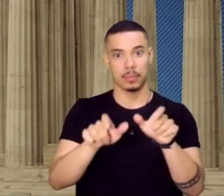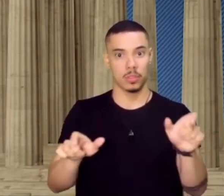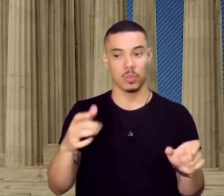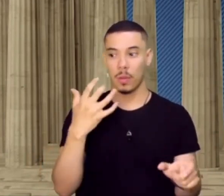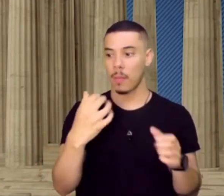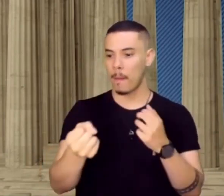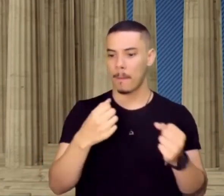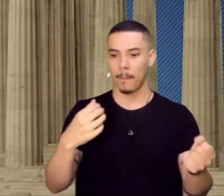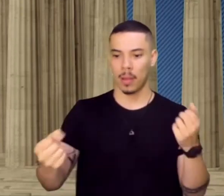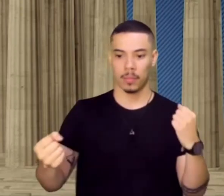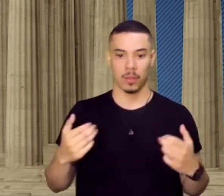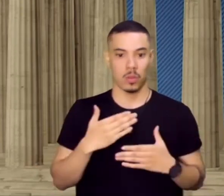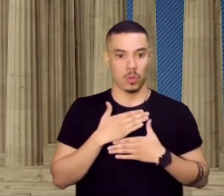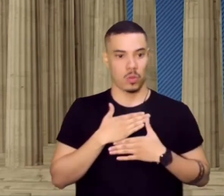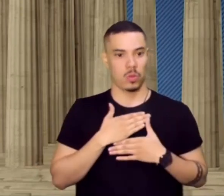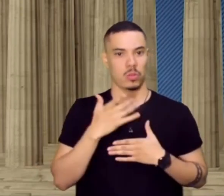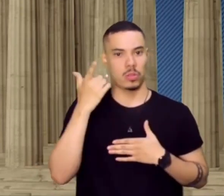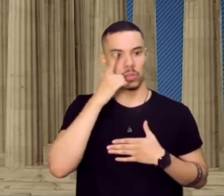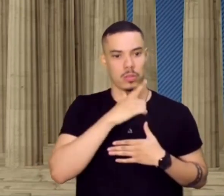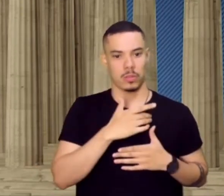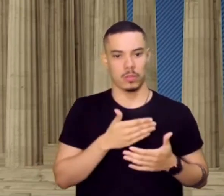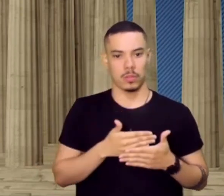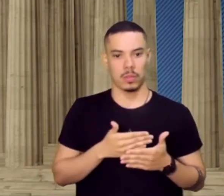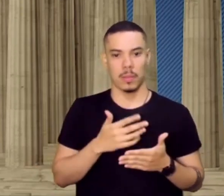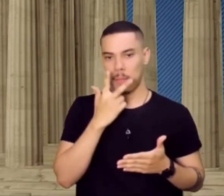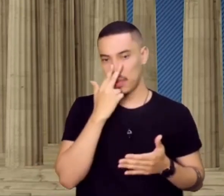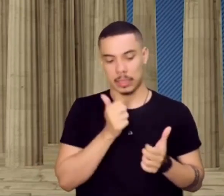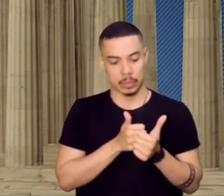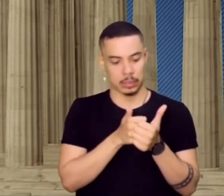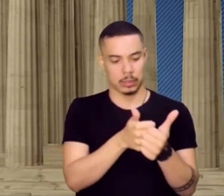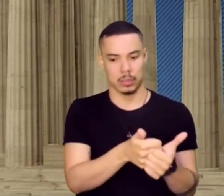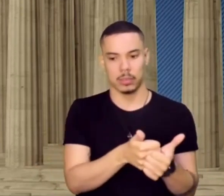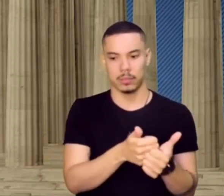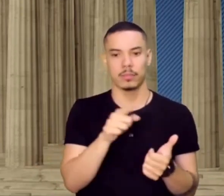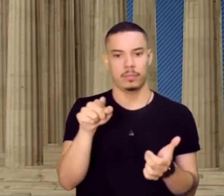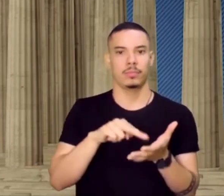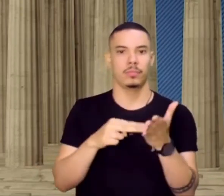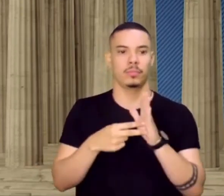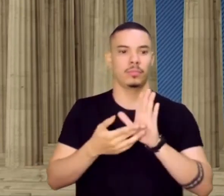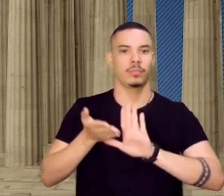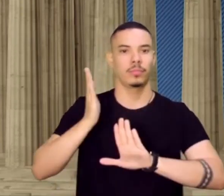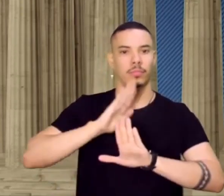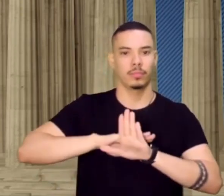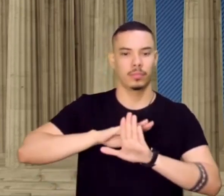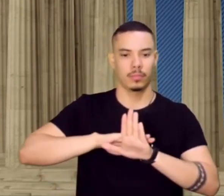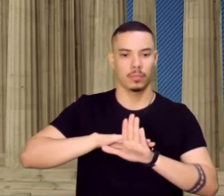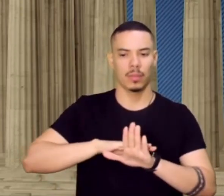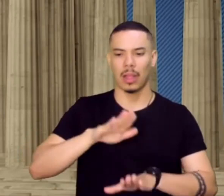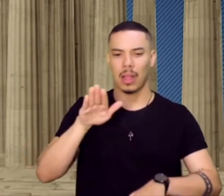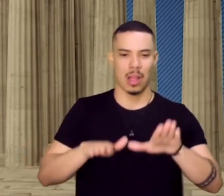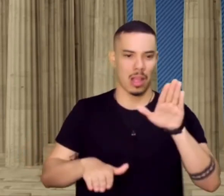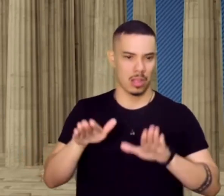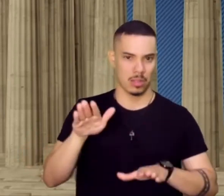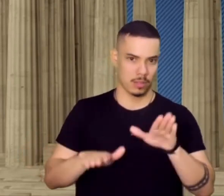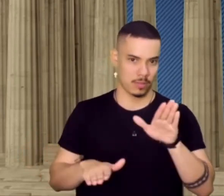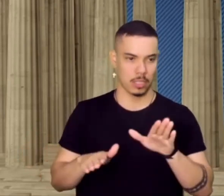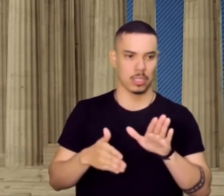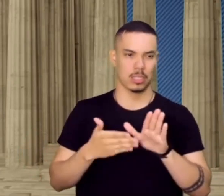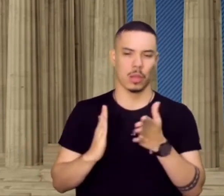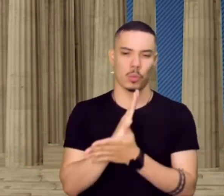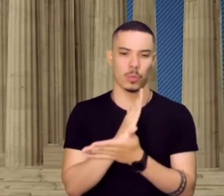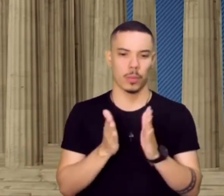e passam a seguir aquela pessoa. É uma ideologia, ok? Infelizmente, às vezes, as ideologias,